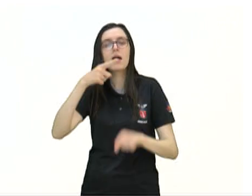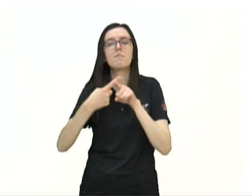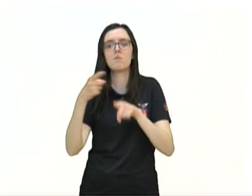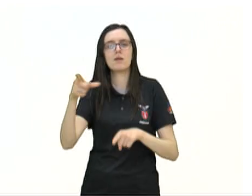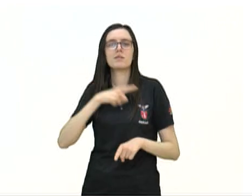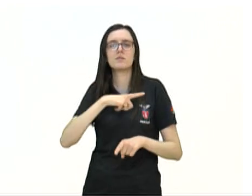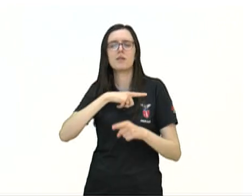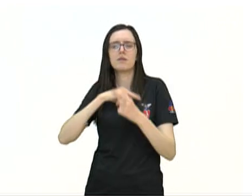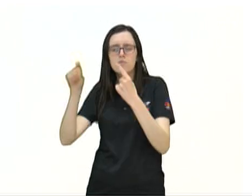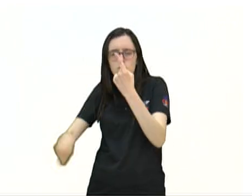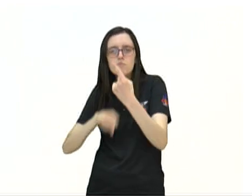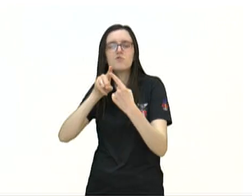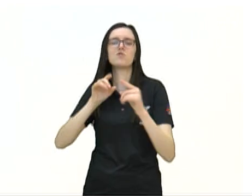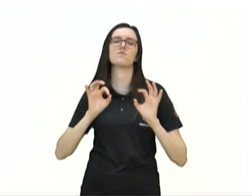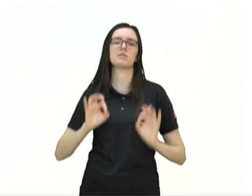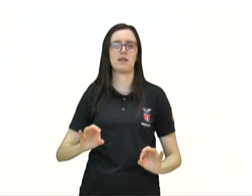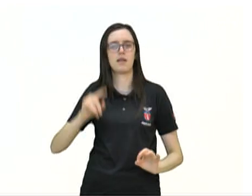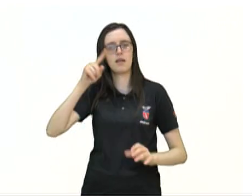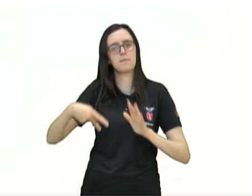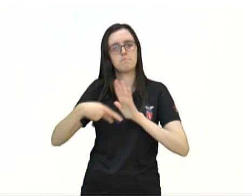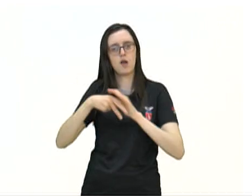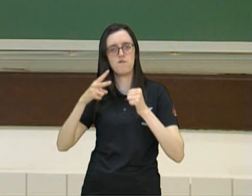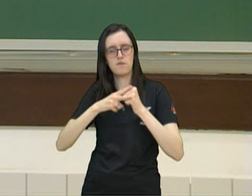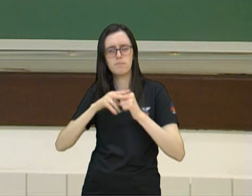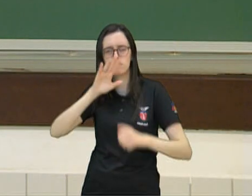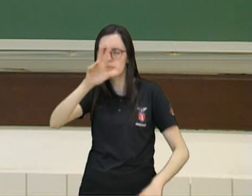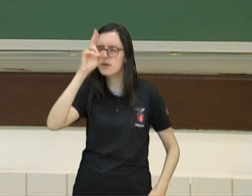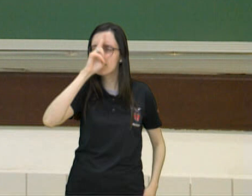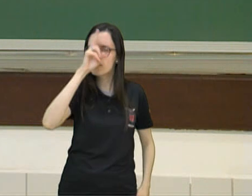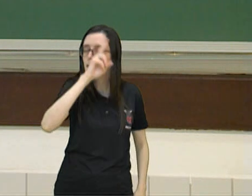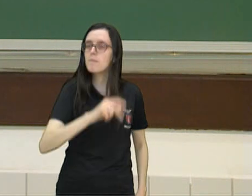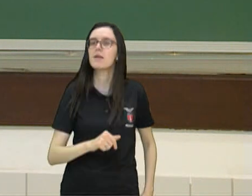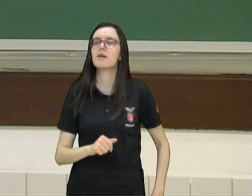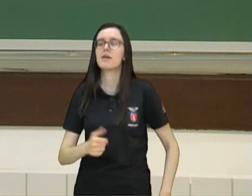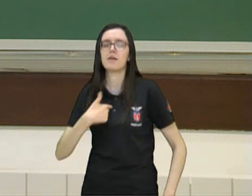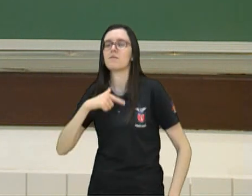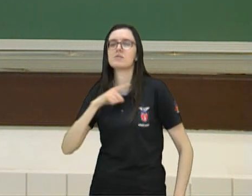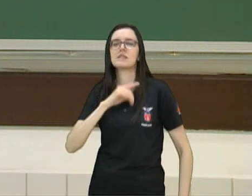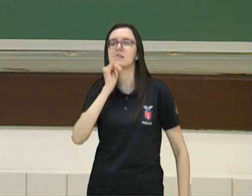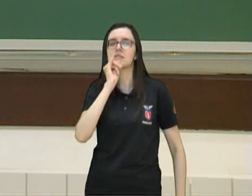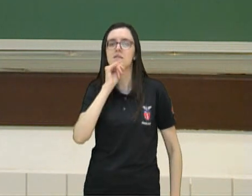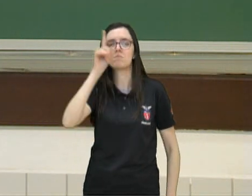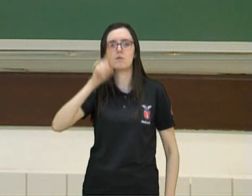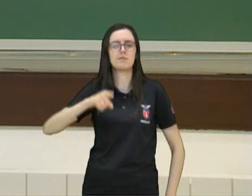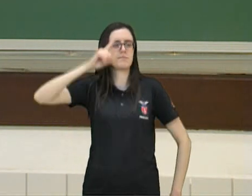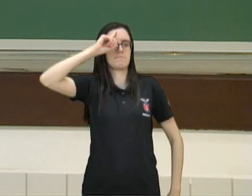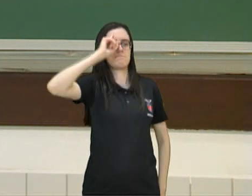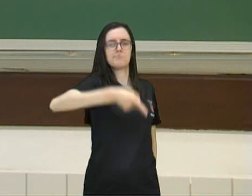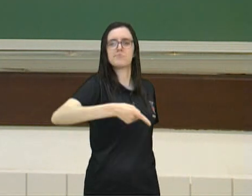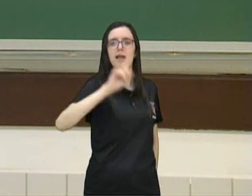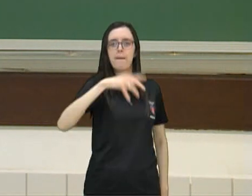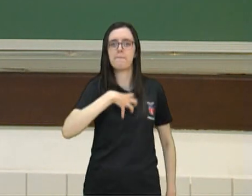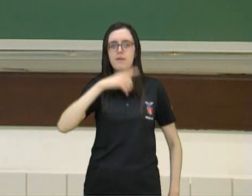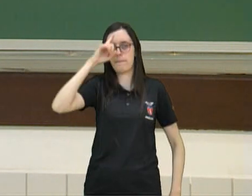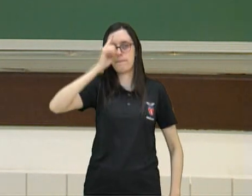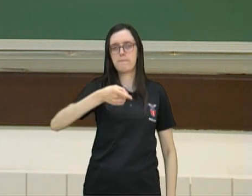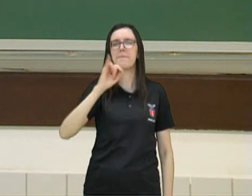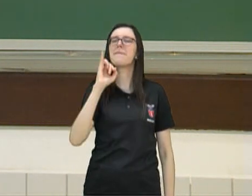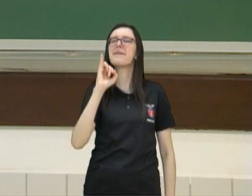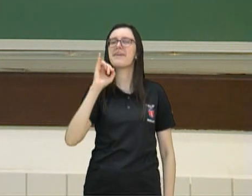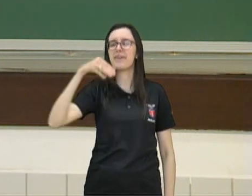uma intenção, esse modo verbal. Lembram? Eu tenho lá, por exemplo, o imperativo. O modo imperativo, ele